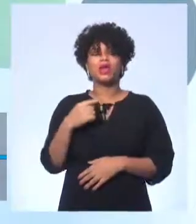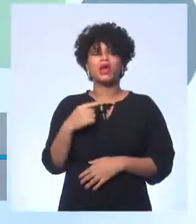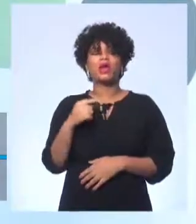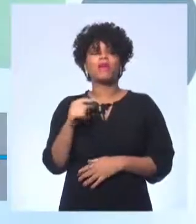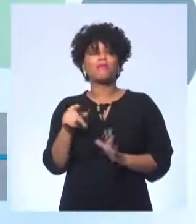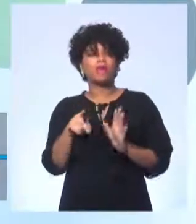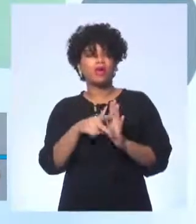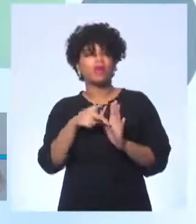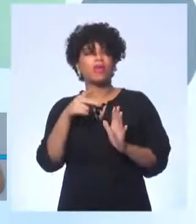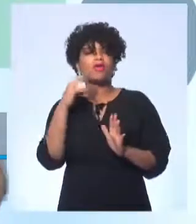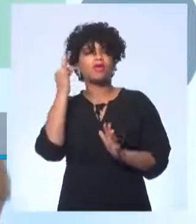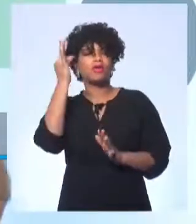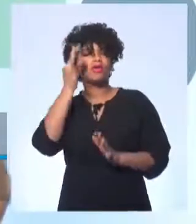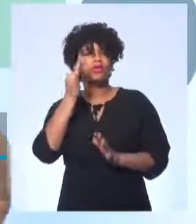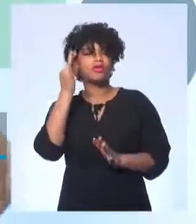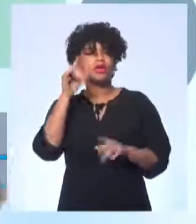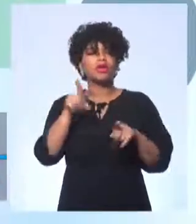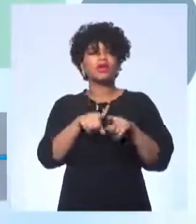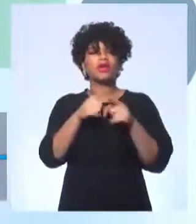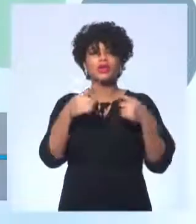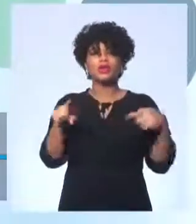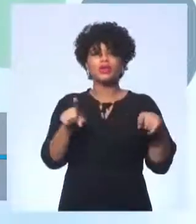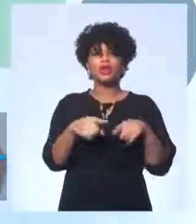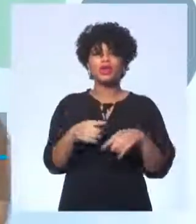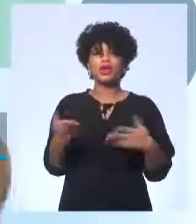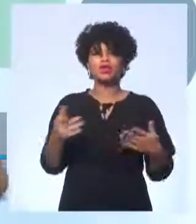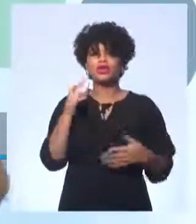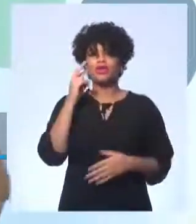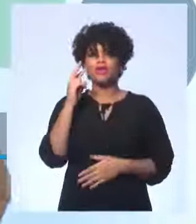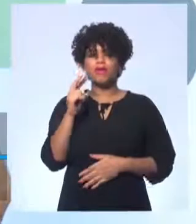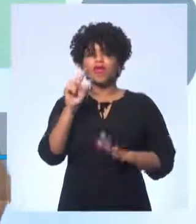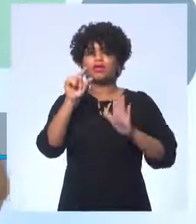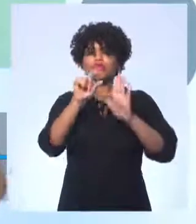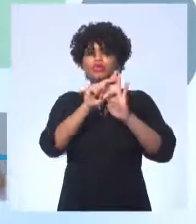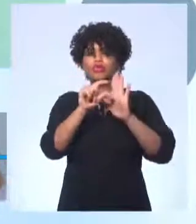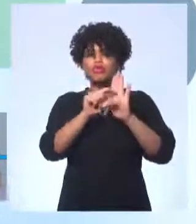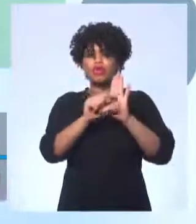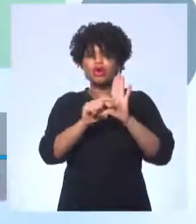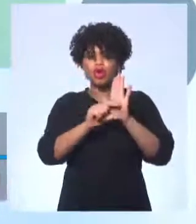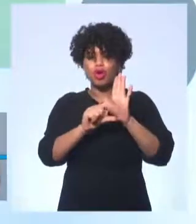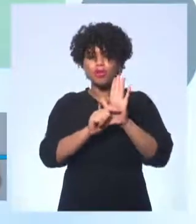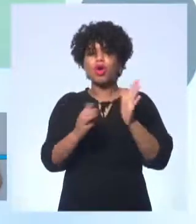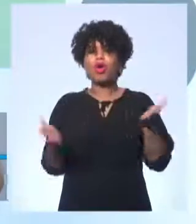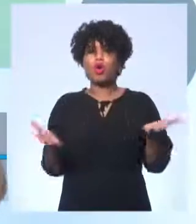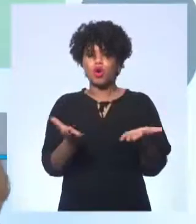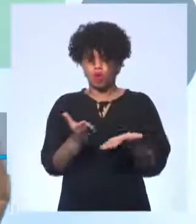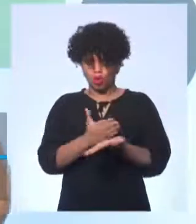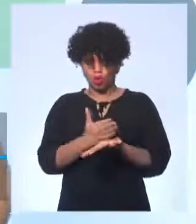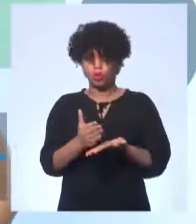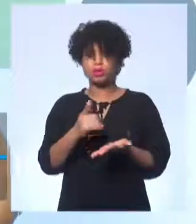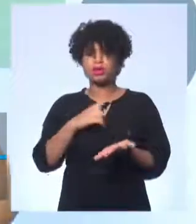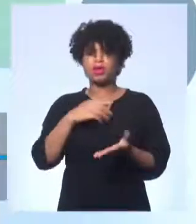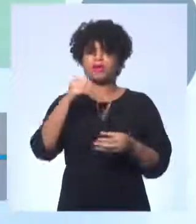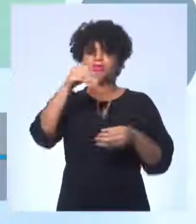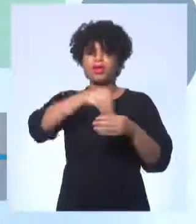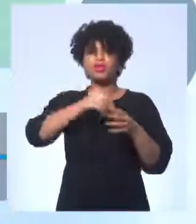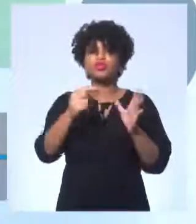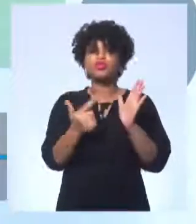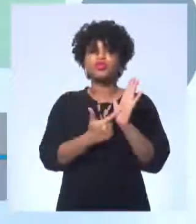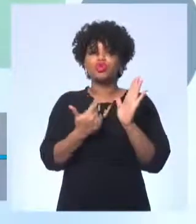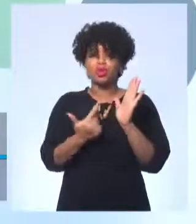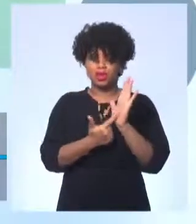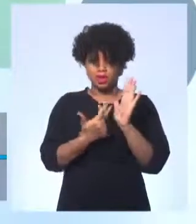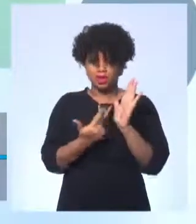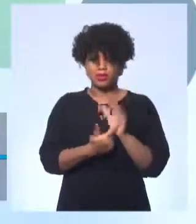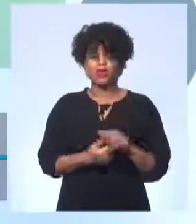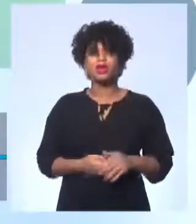Sentido. Então a gente vai abordar alguns tópicos que estão nesse livro e, ao mesmo tempo, para a gente dar uma